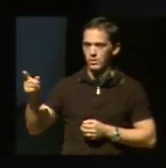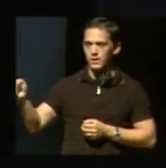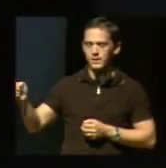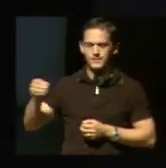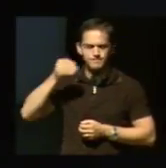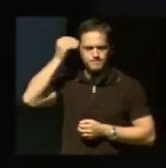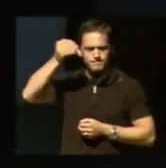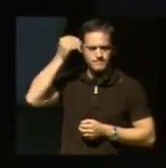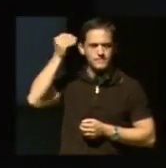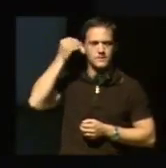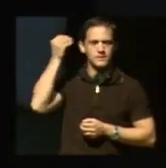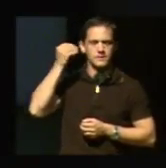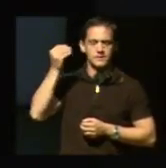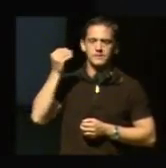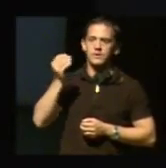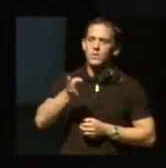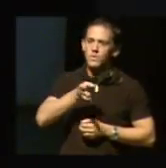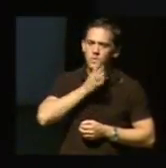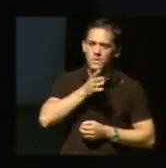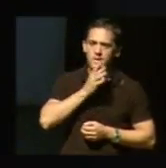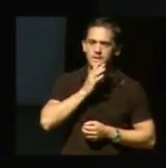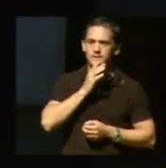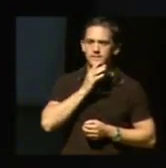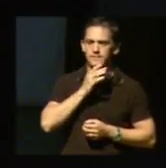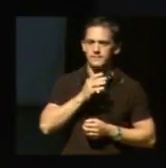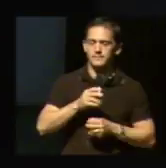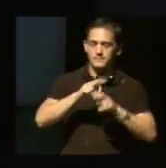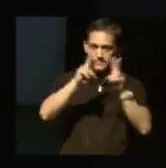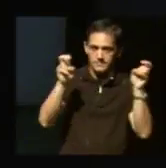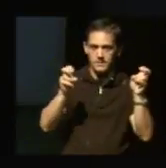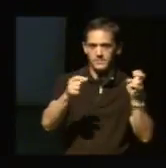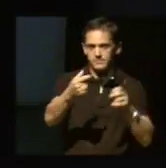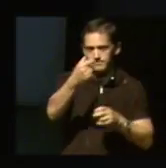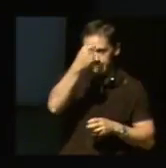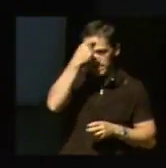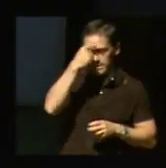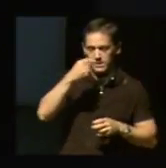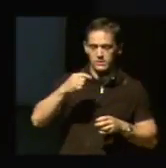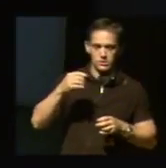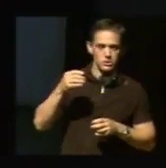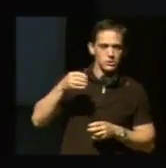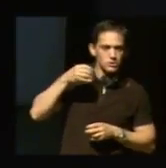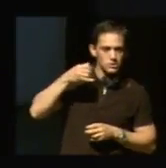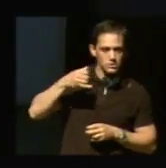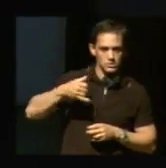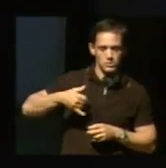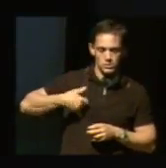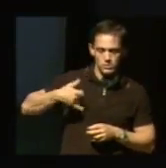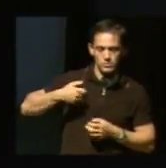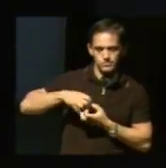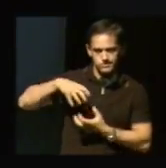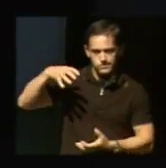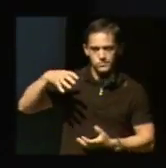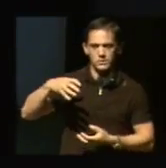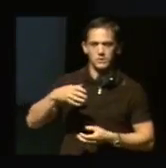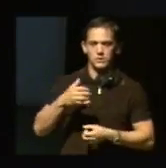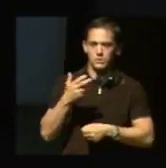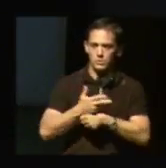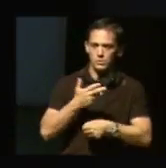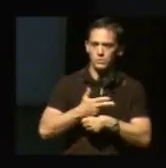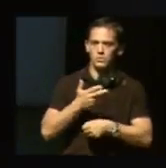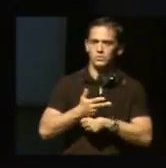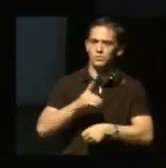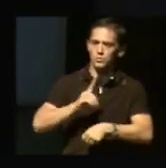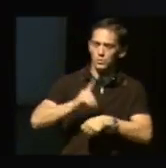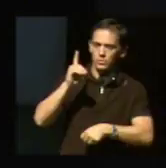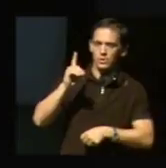fisiológicos, psicológicos e sociais relacionados aos idosos. Devido ao seu doutorado em gerontologia